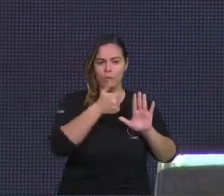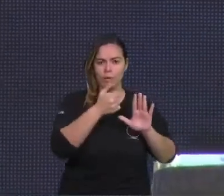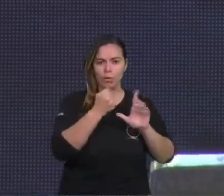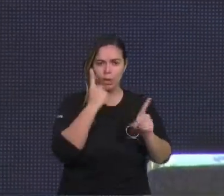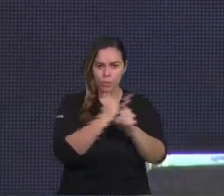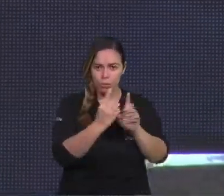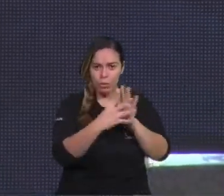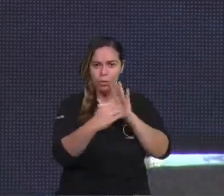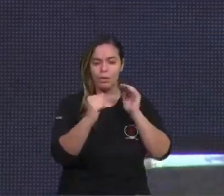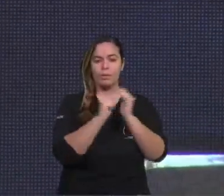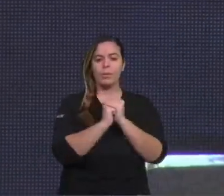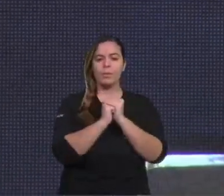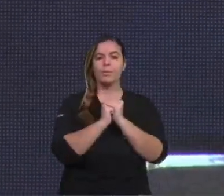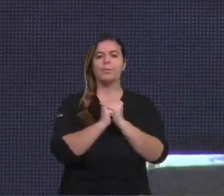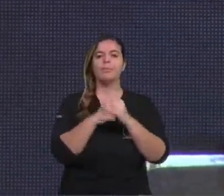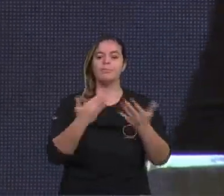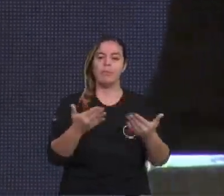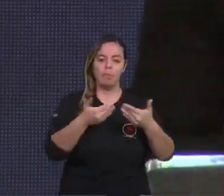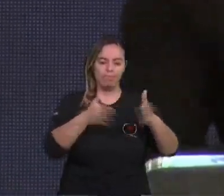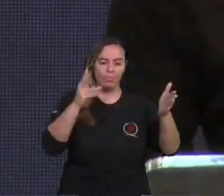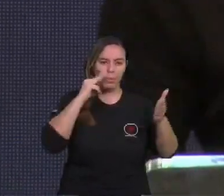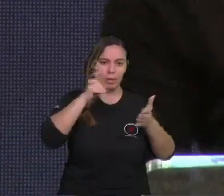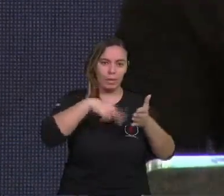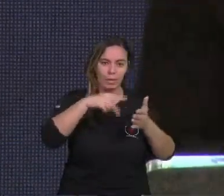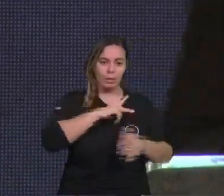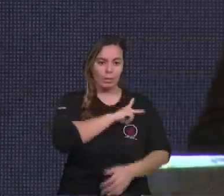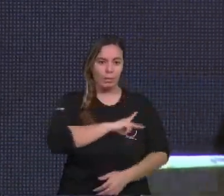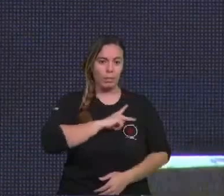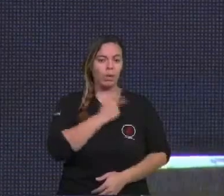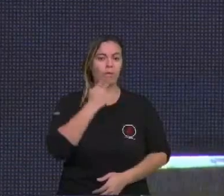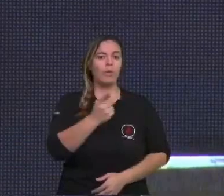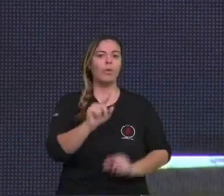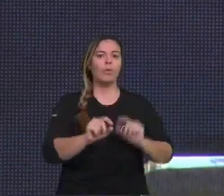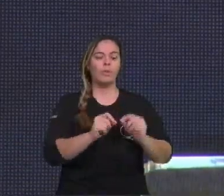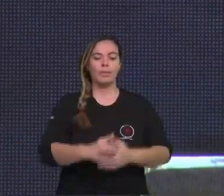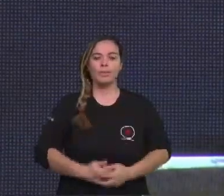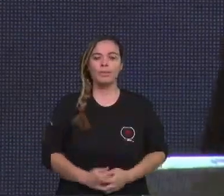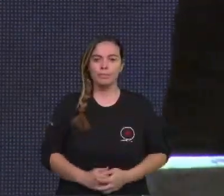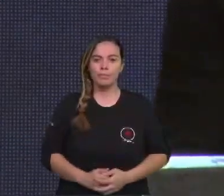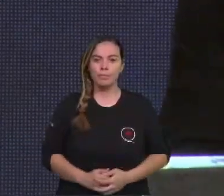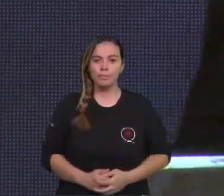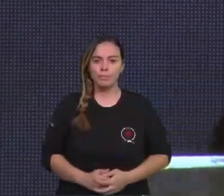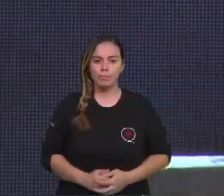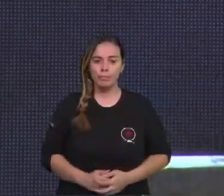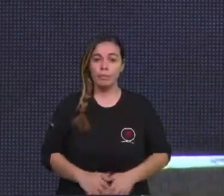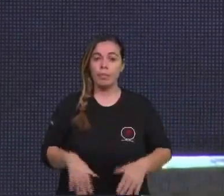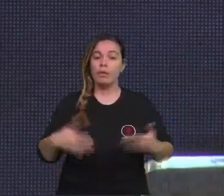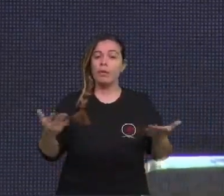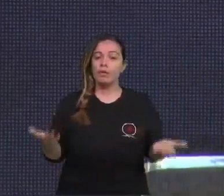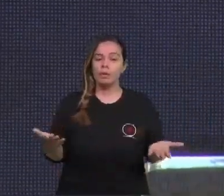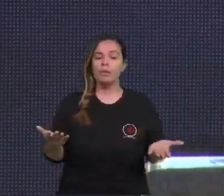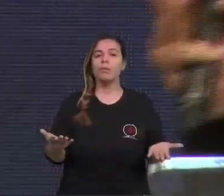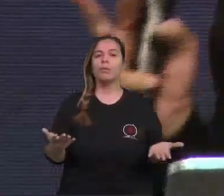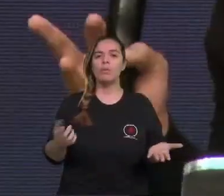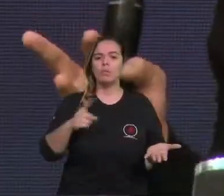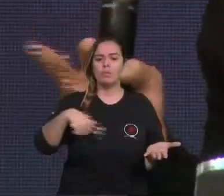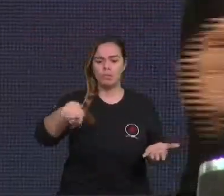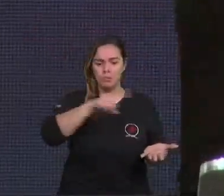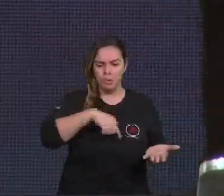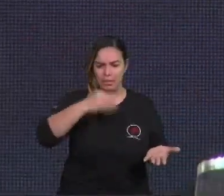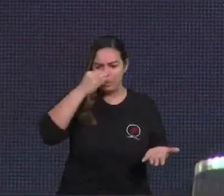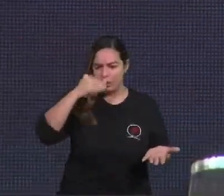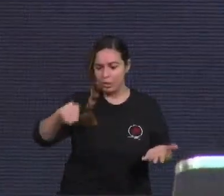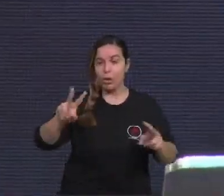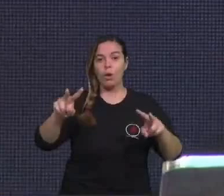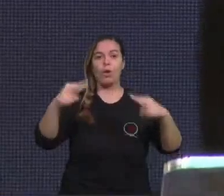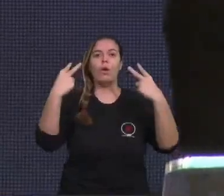achou, diga amém. Amém. Então nós vamos ler. Paulo diz assim: Ora, irmãos, eu não quero que ignoreis. Olhe